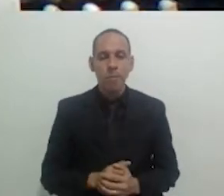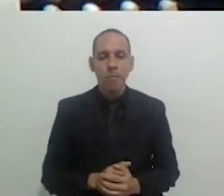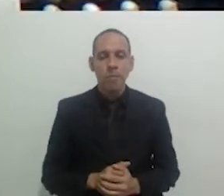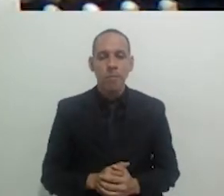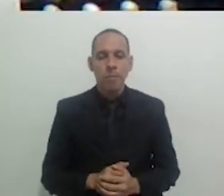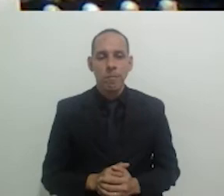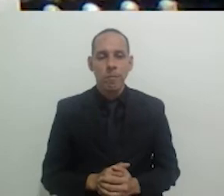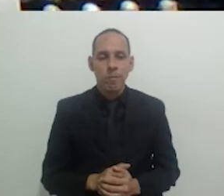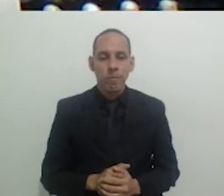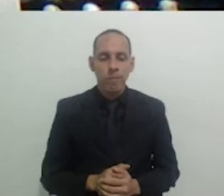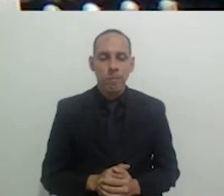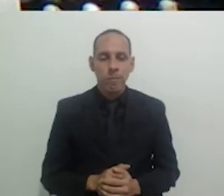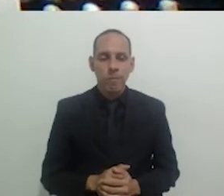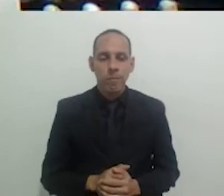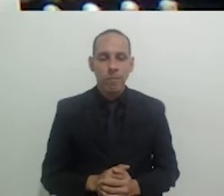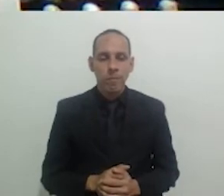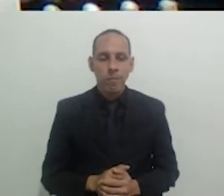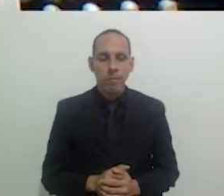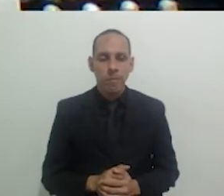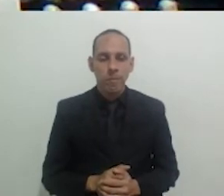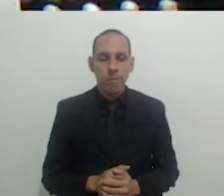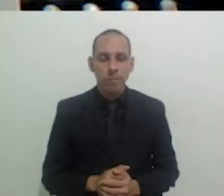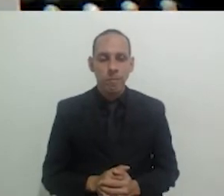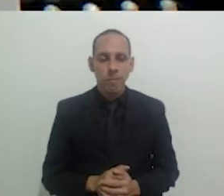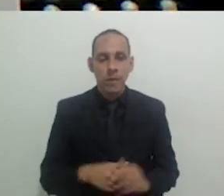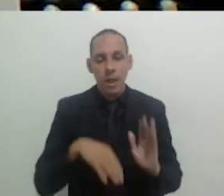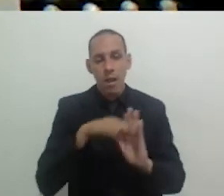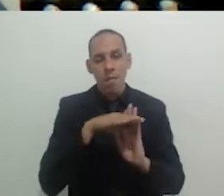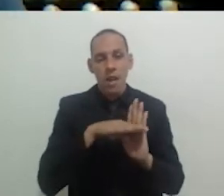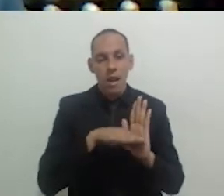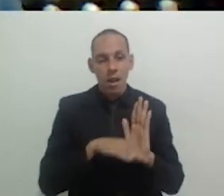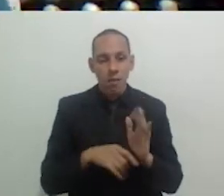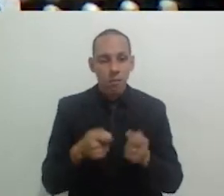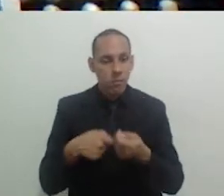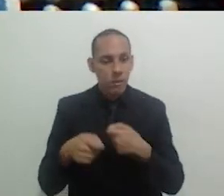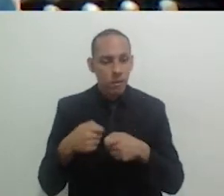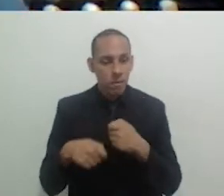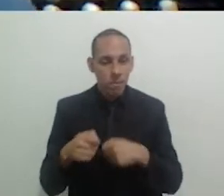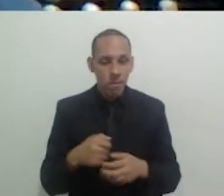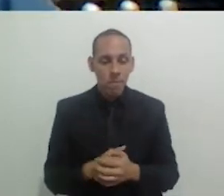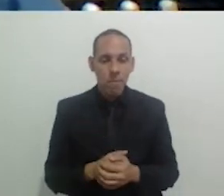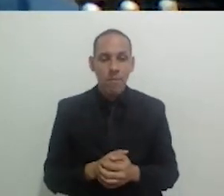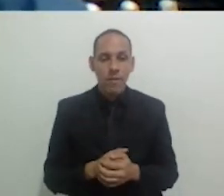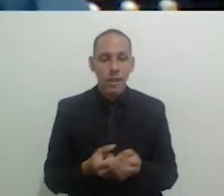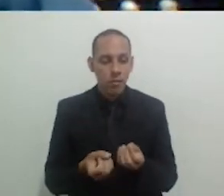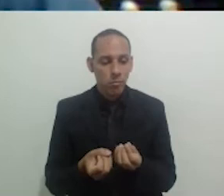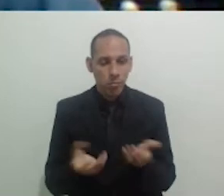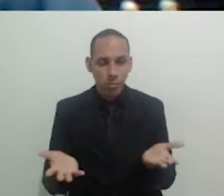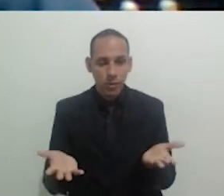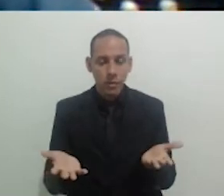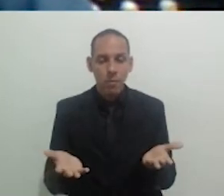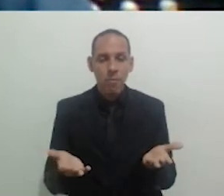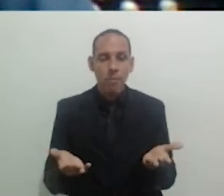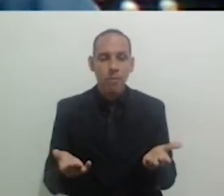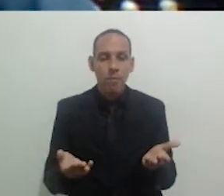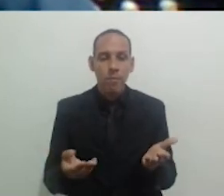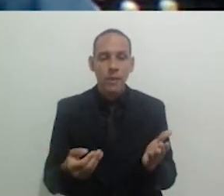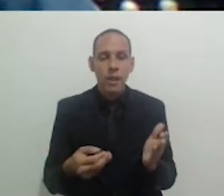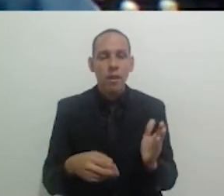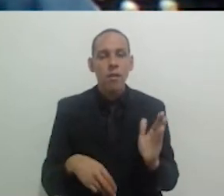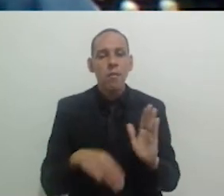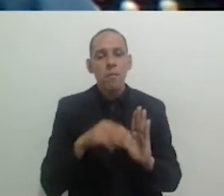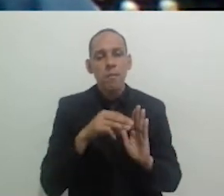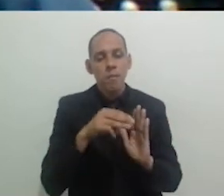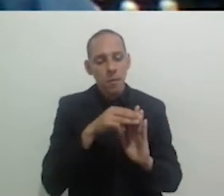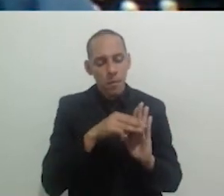Aprovam. Bom, pauta administrativa. Foram distribuídas as minutas. Nós temos minuta de resolução